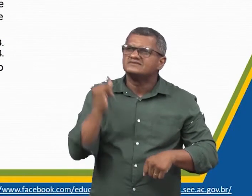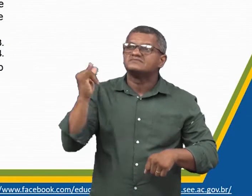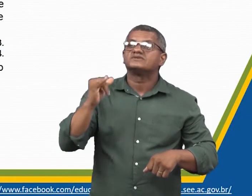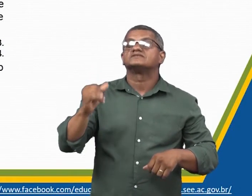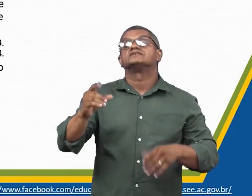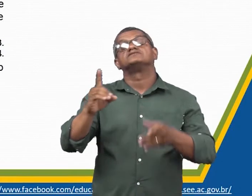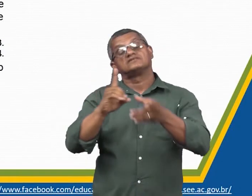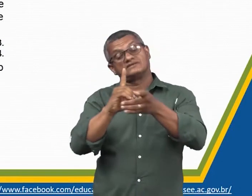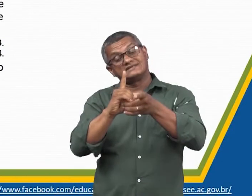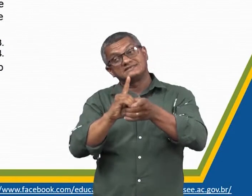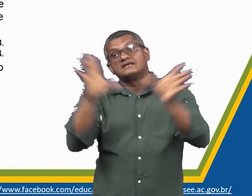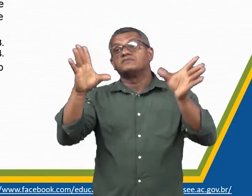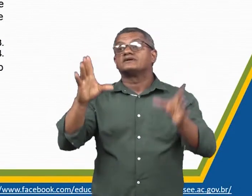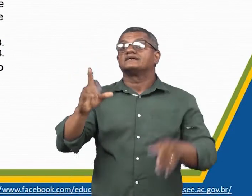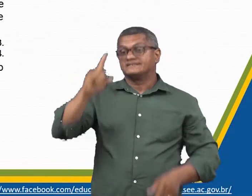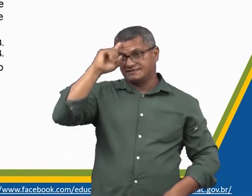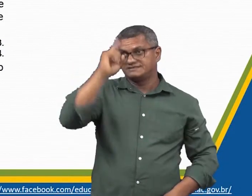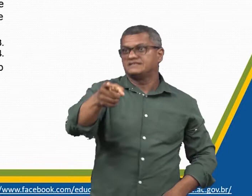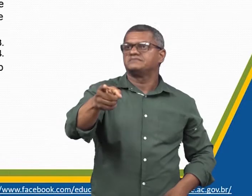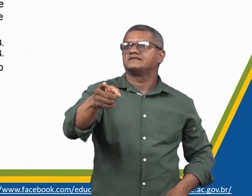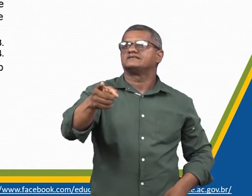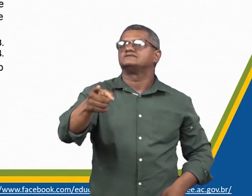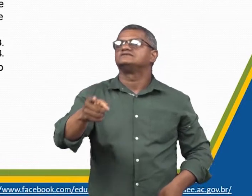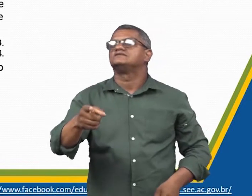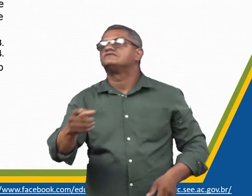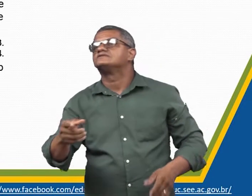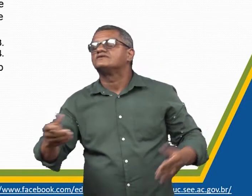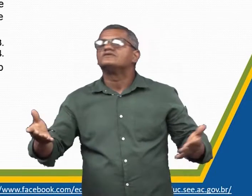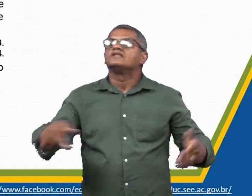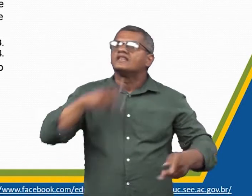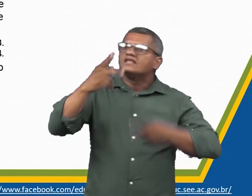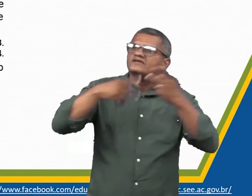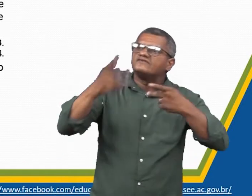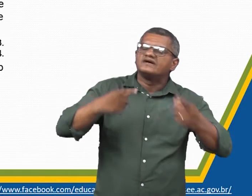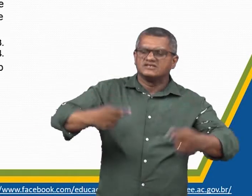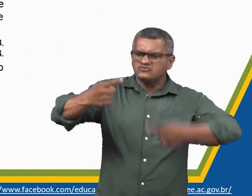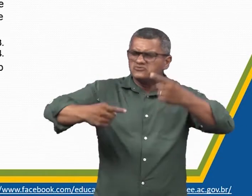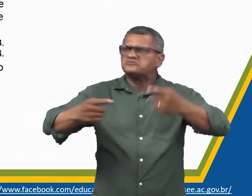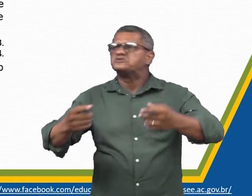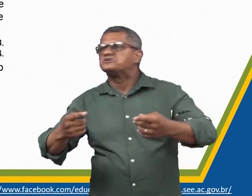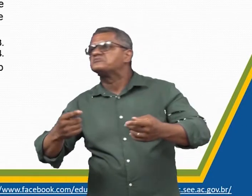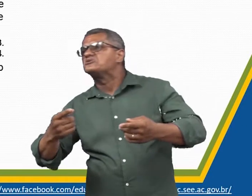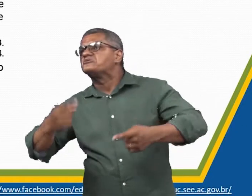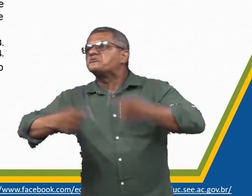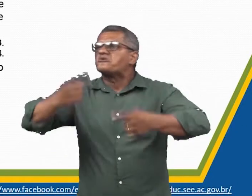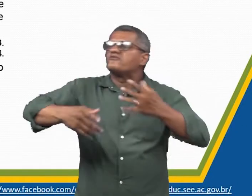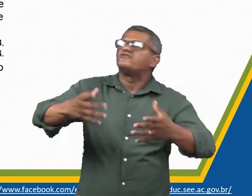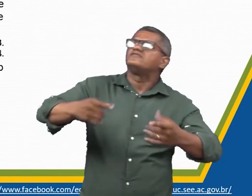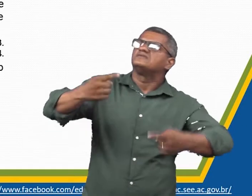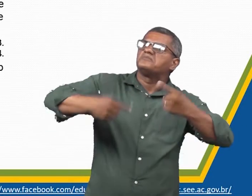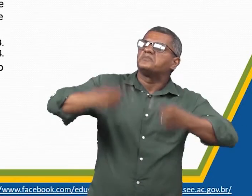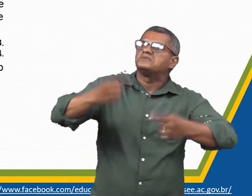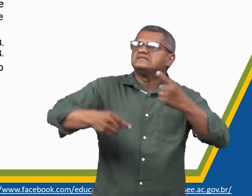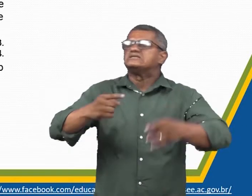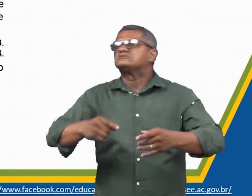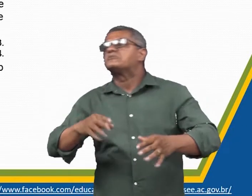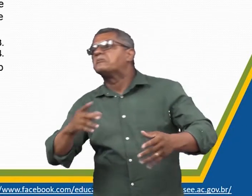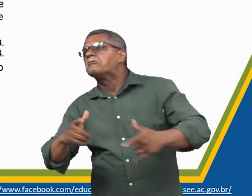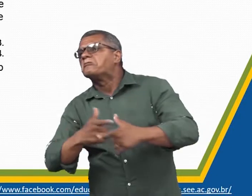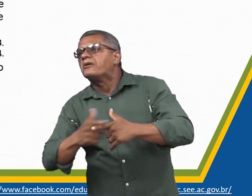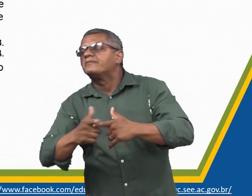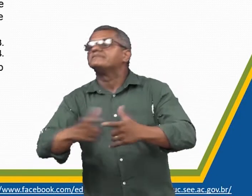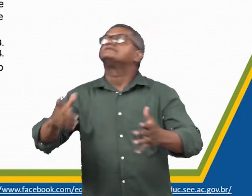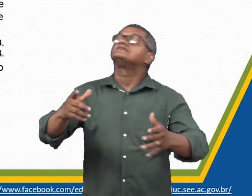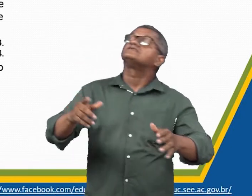isso, né? Democracia deliberativa afirma que as partes do conflito político devem